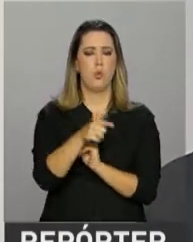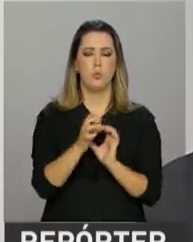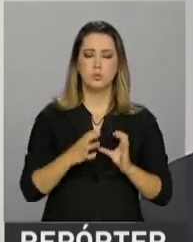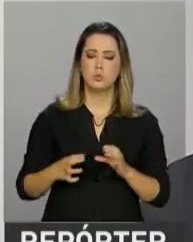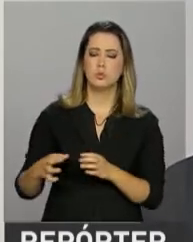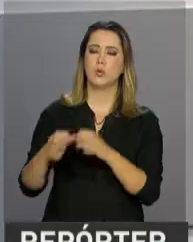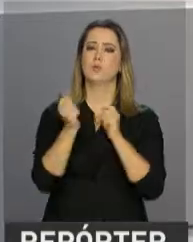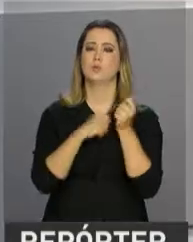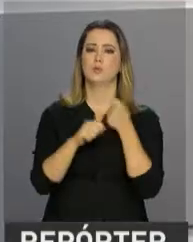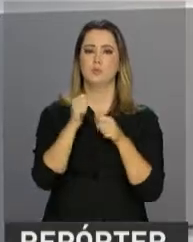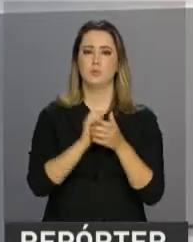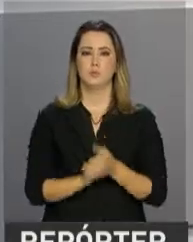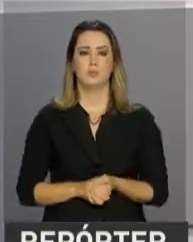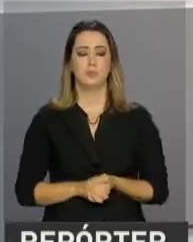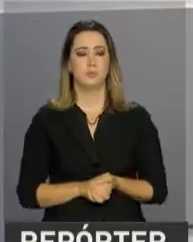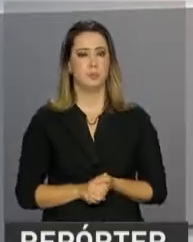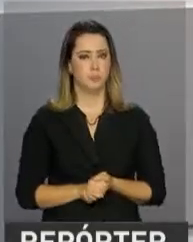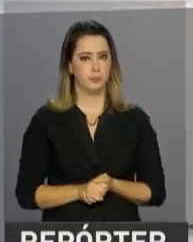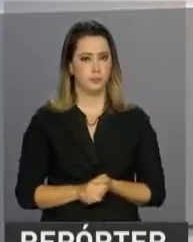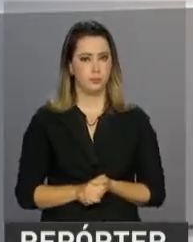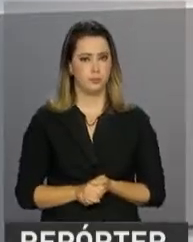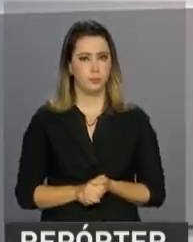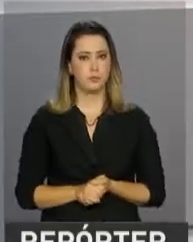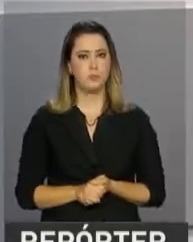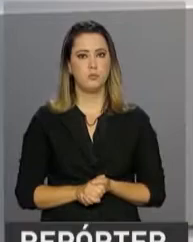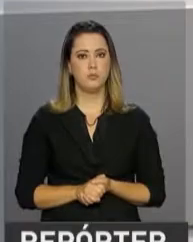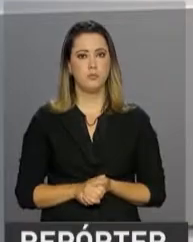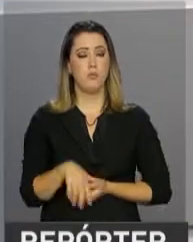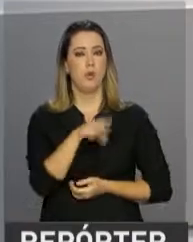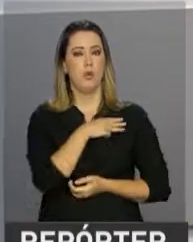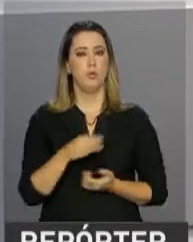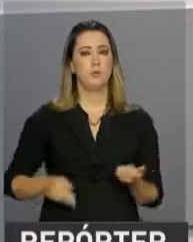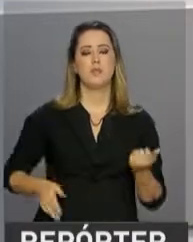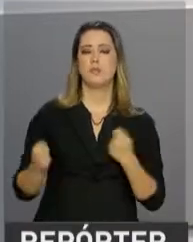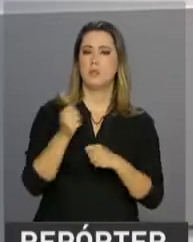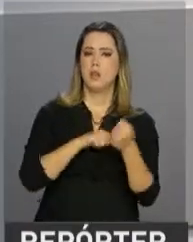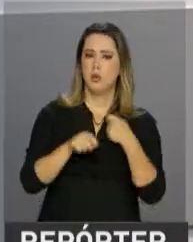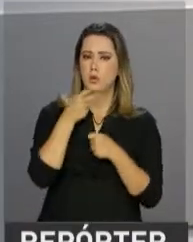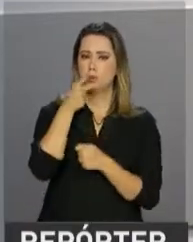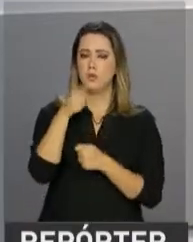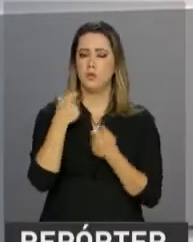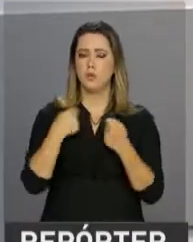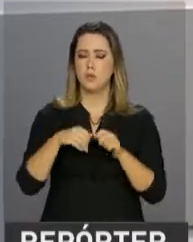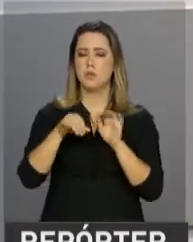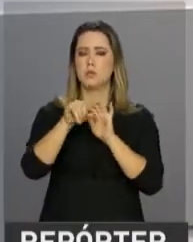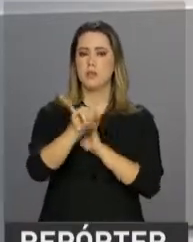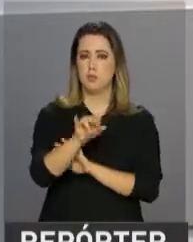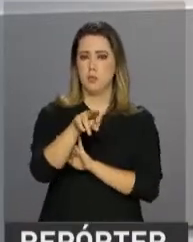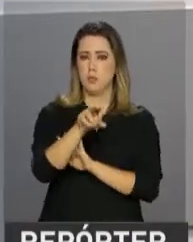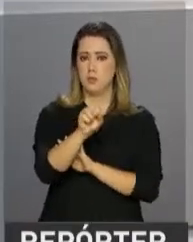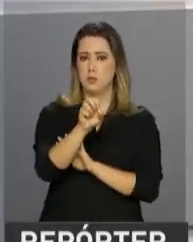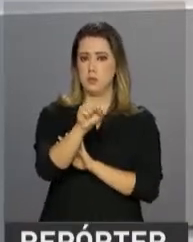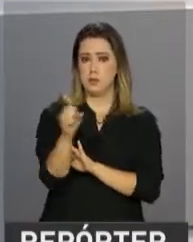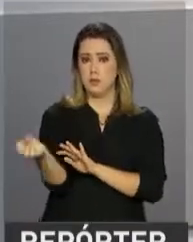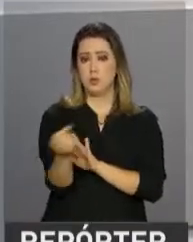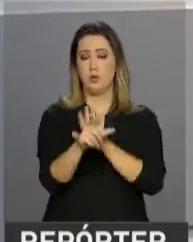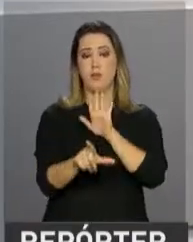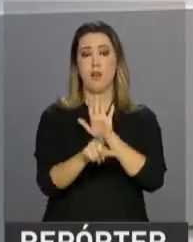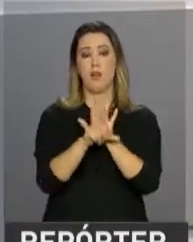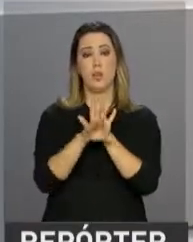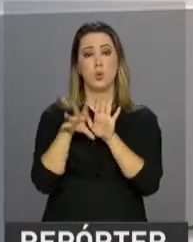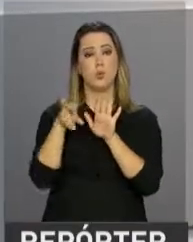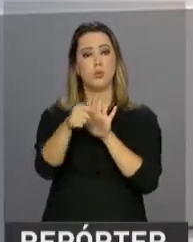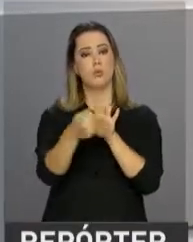outros setores da economia o ministro da fazenda henrique meirelles defende que a reforma da previdência tem que ser completa para não